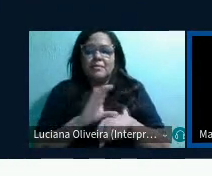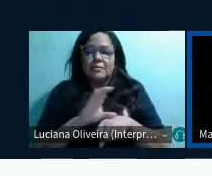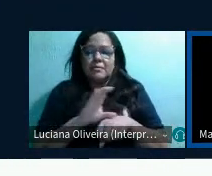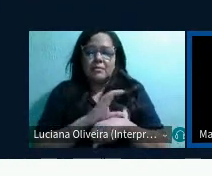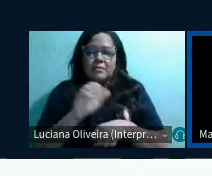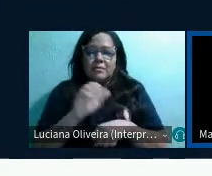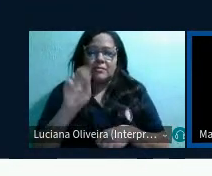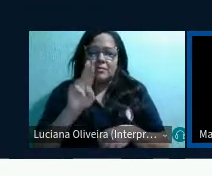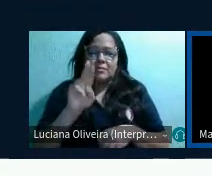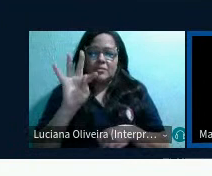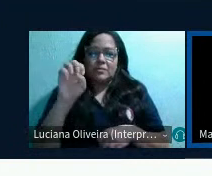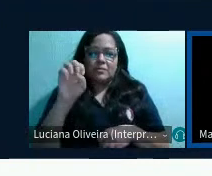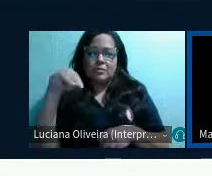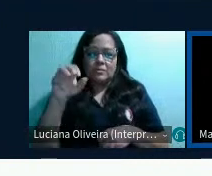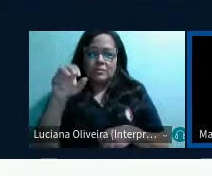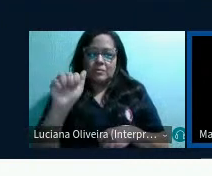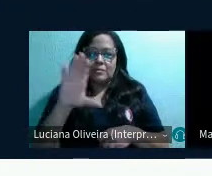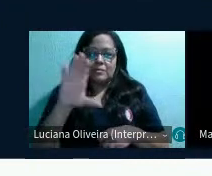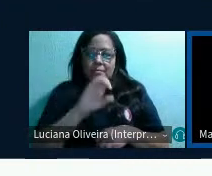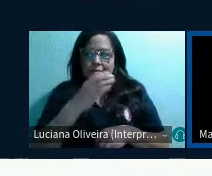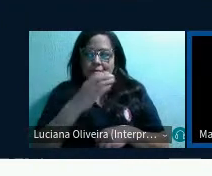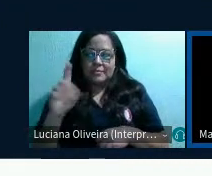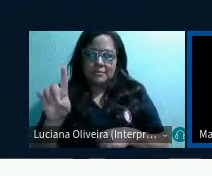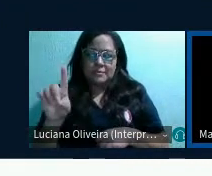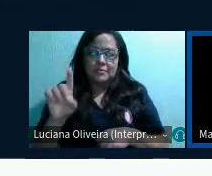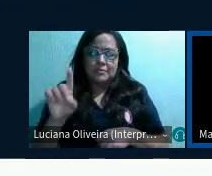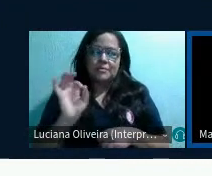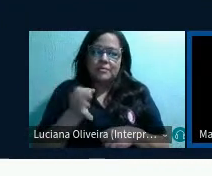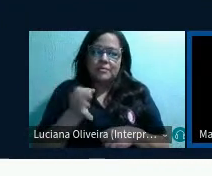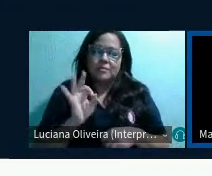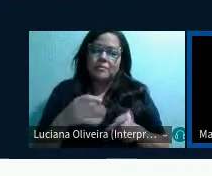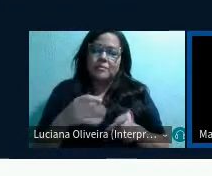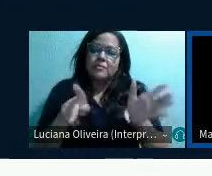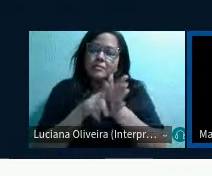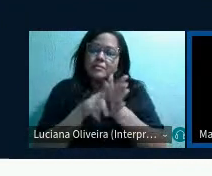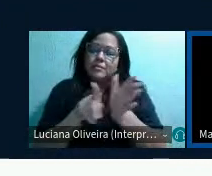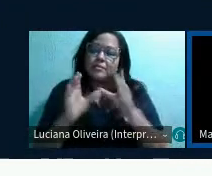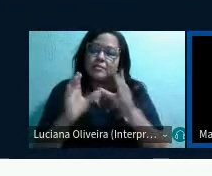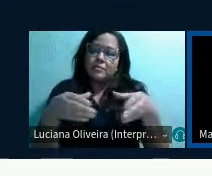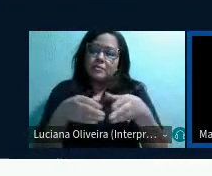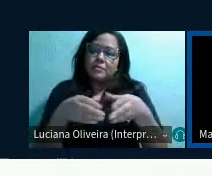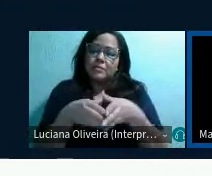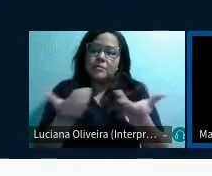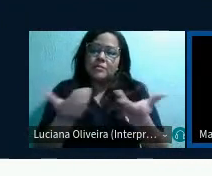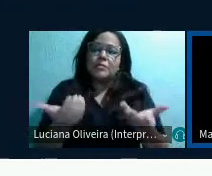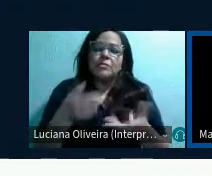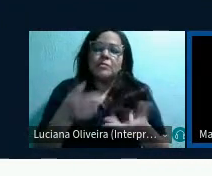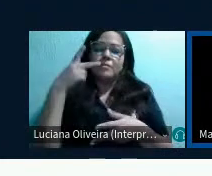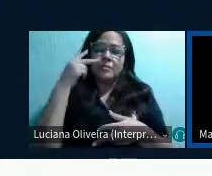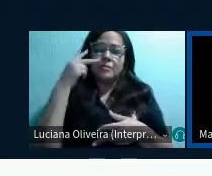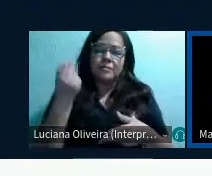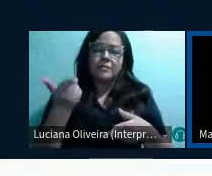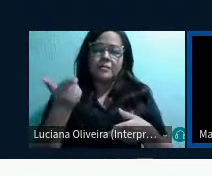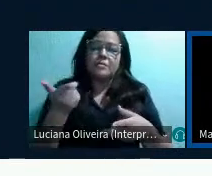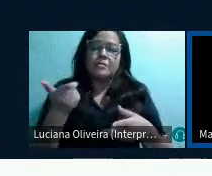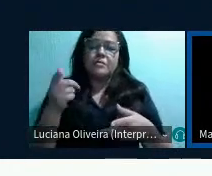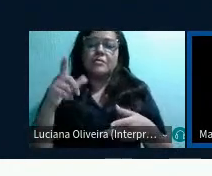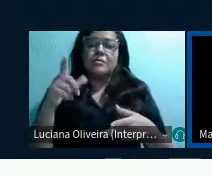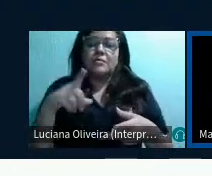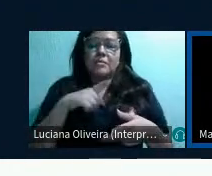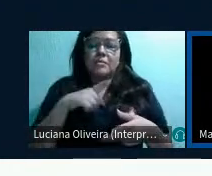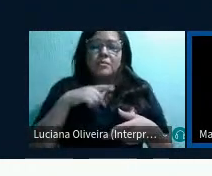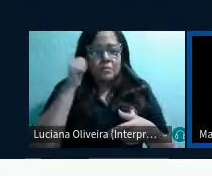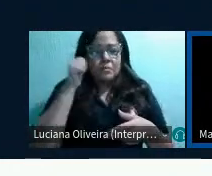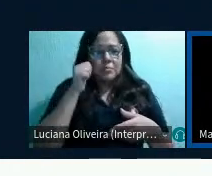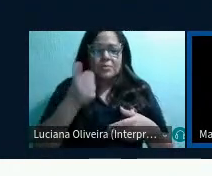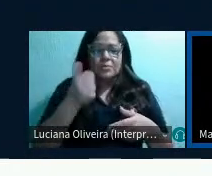núcleo feminino de pesquisa do GESAM, que é o Lovelace. Ela também é do GESAM, faz uns 2